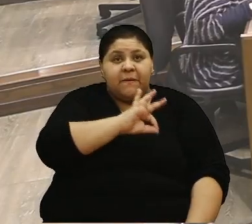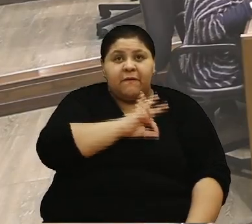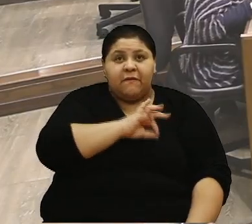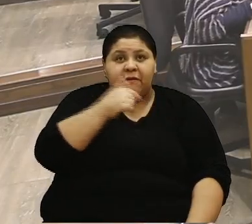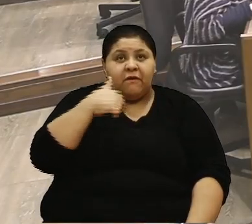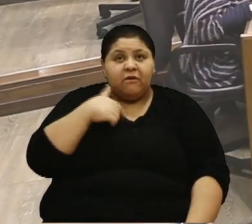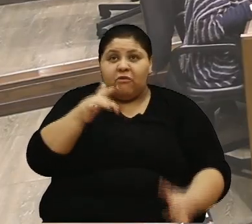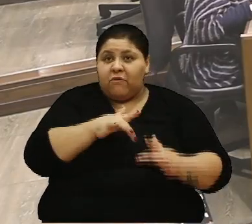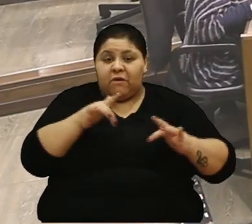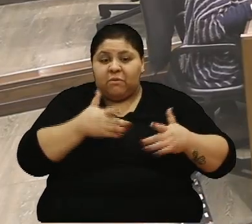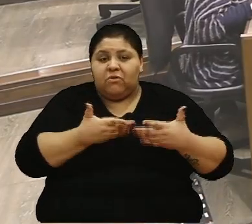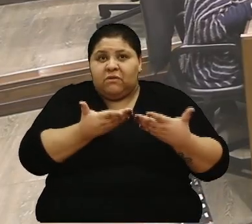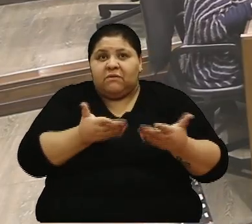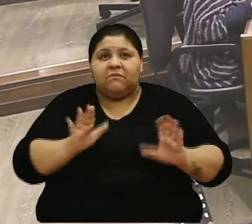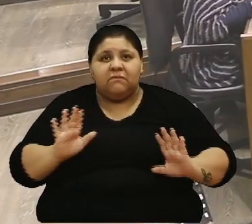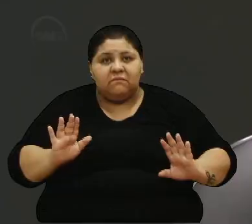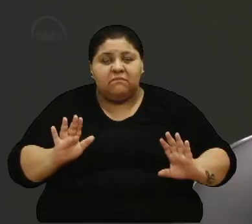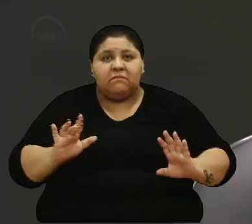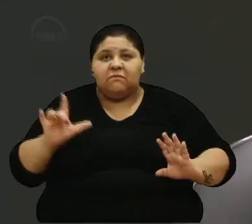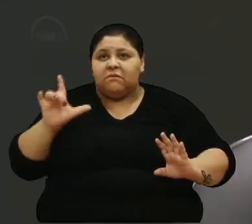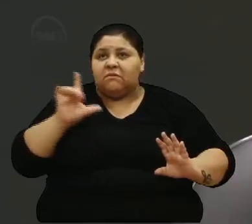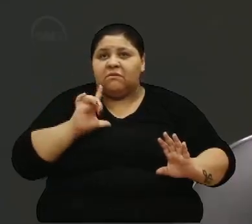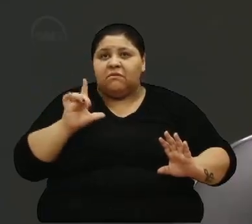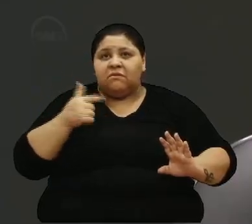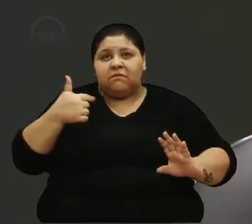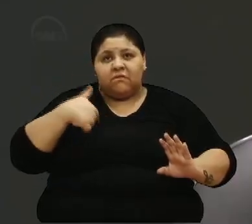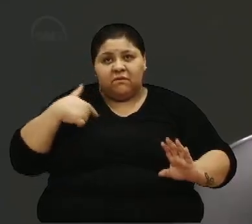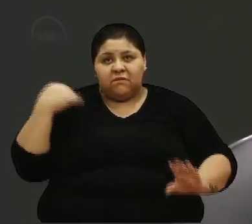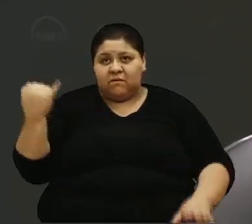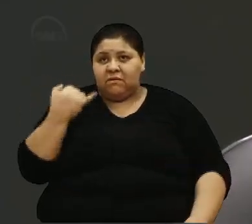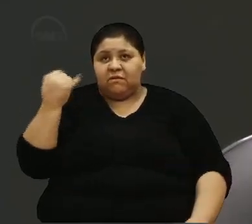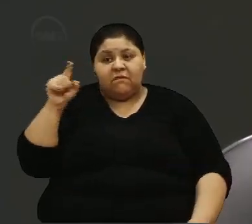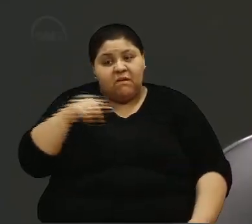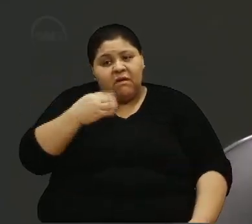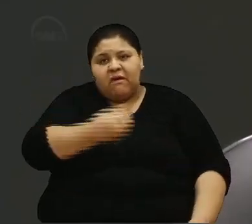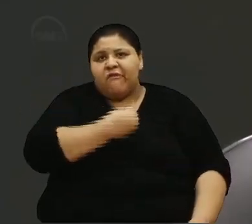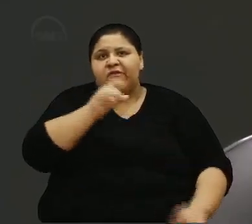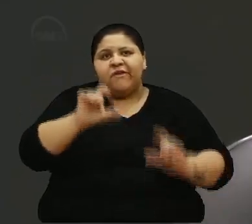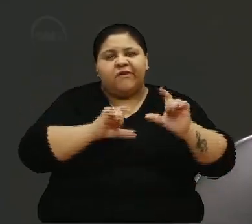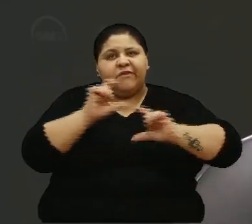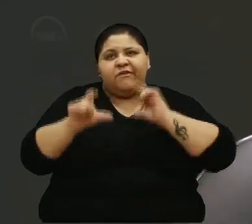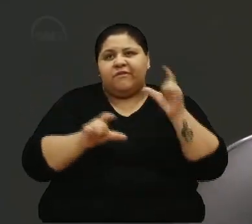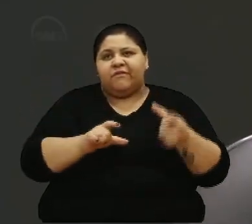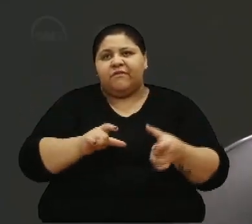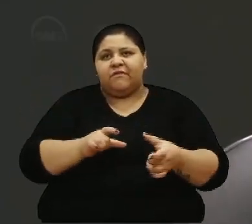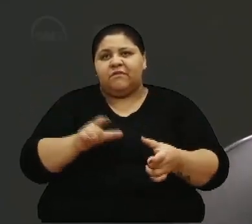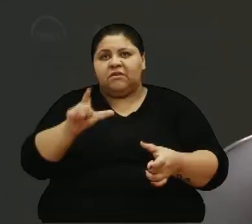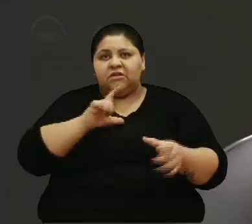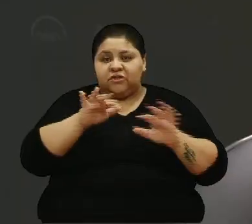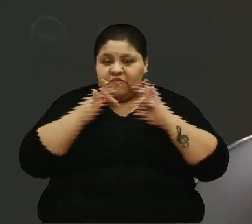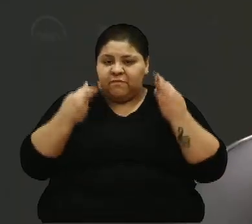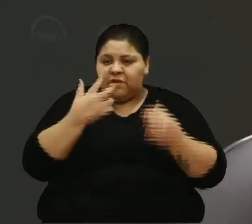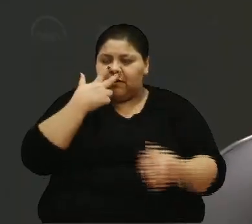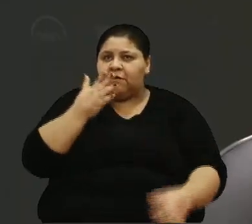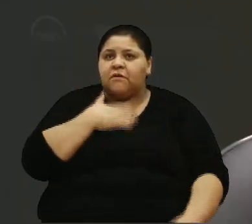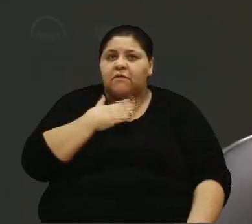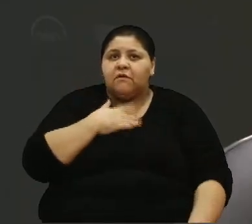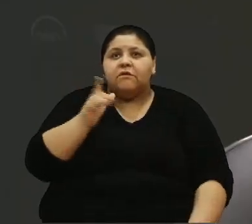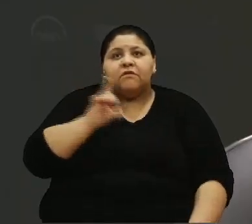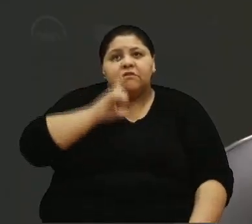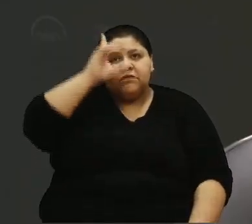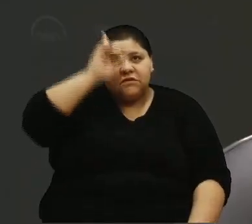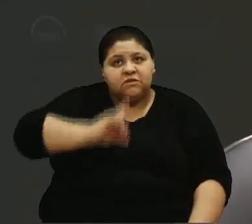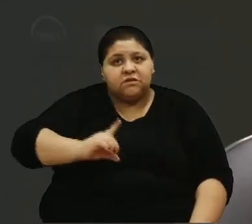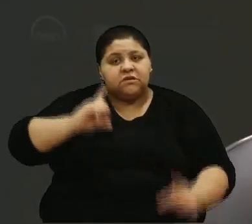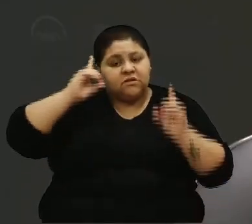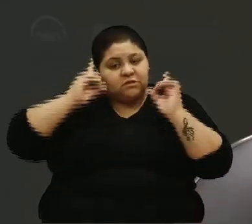e me solidarizo. Se tem alguma coisa que para mim é importante, é a vida das pessoas. Ele tinha família como eu tenho família, então ele tem direito à